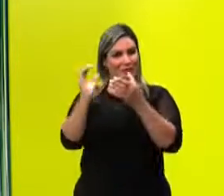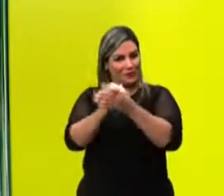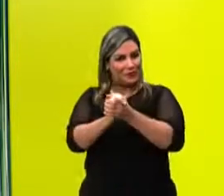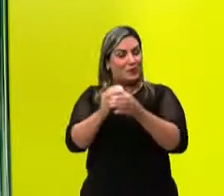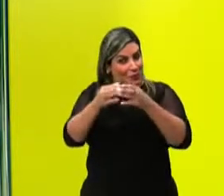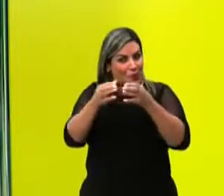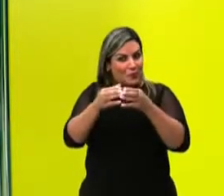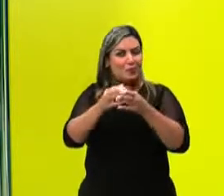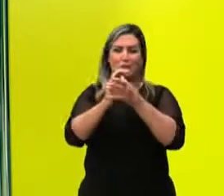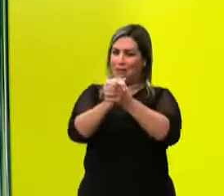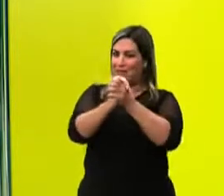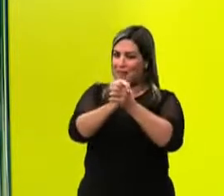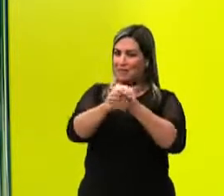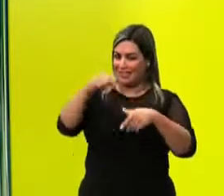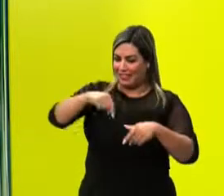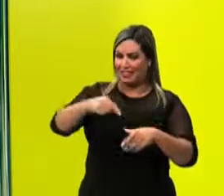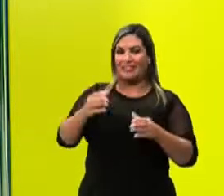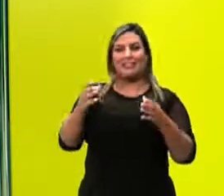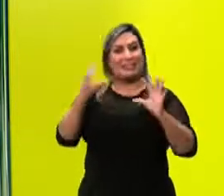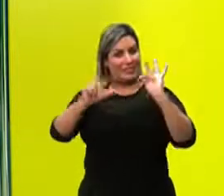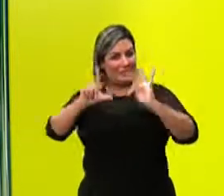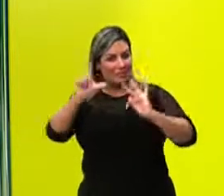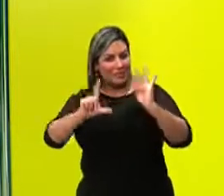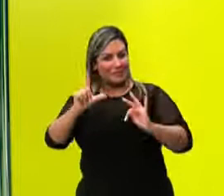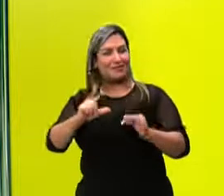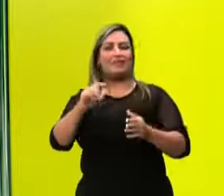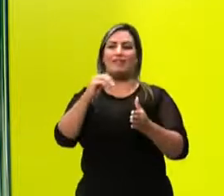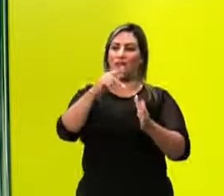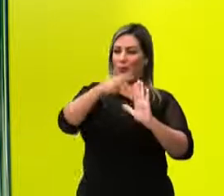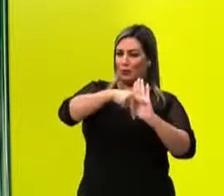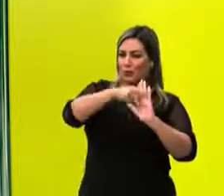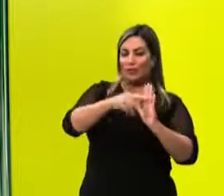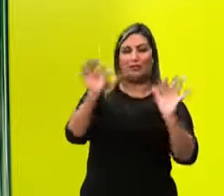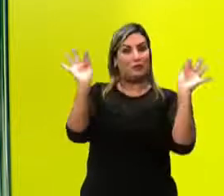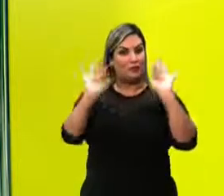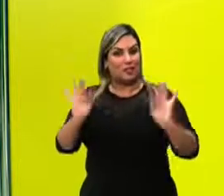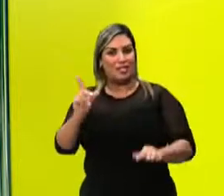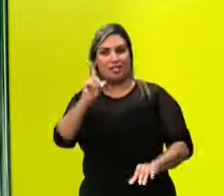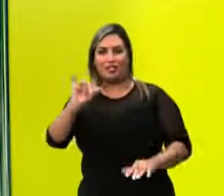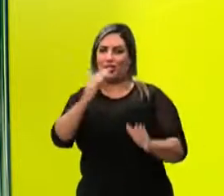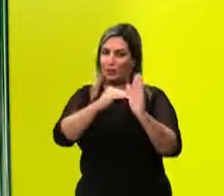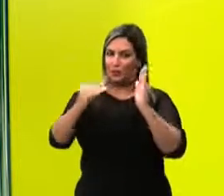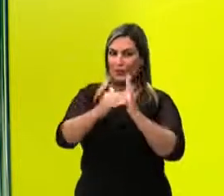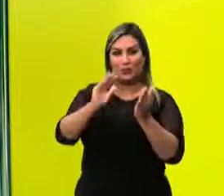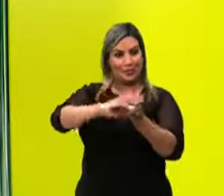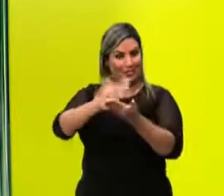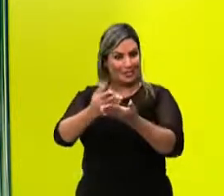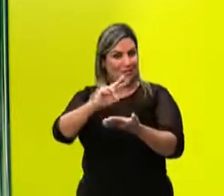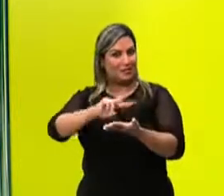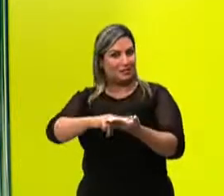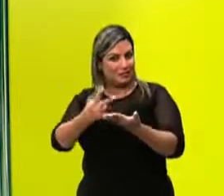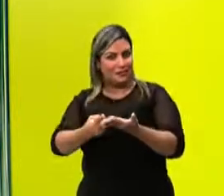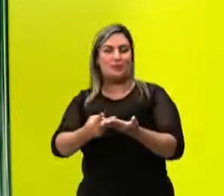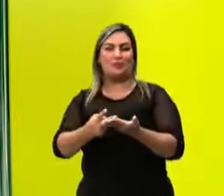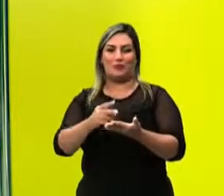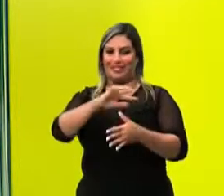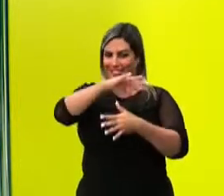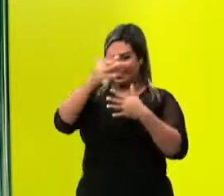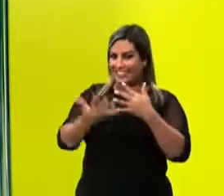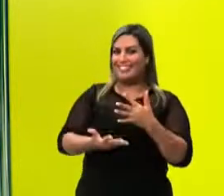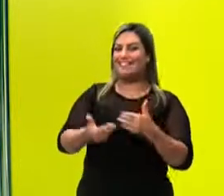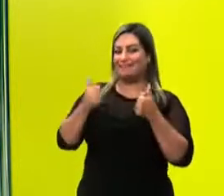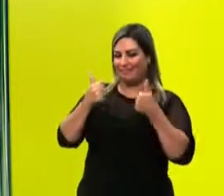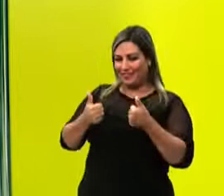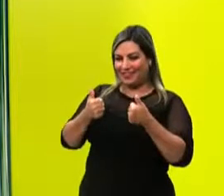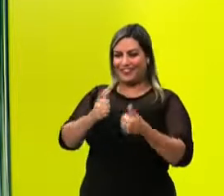aqui sempre, né, conosco no Seduc em Ação. Então, feliz dia a todos os intérpretes, né, tradutores de Libras,